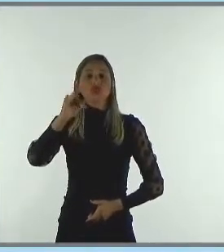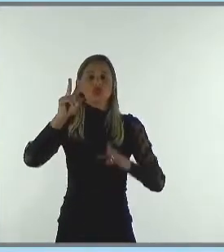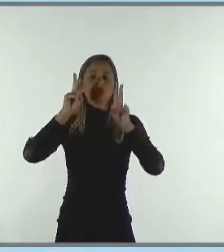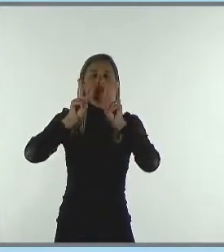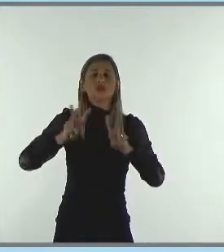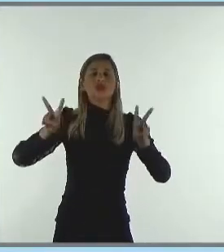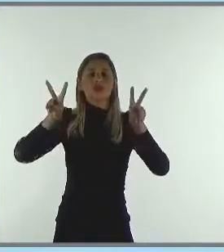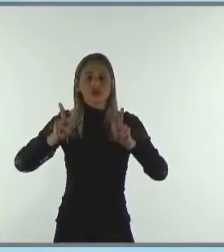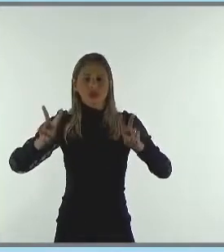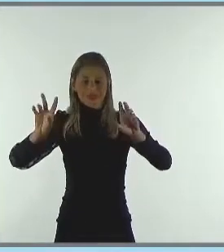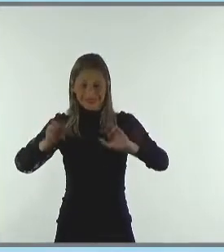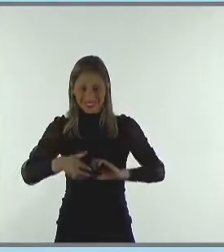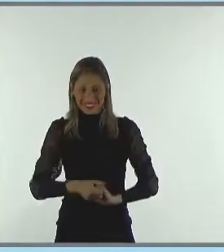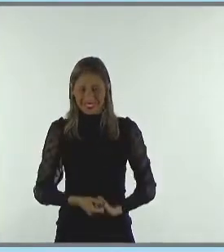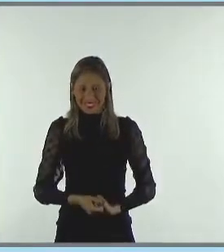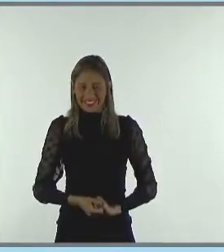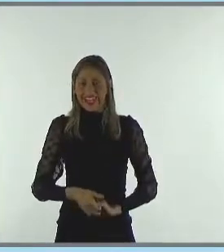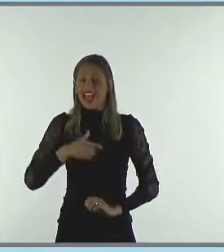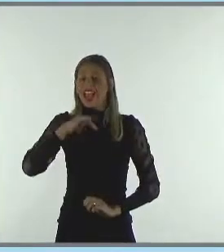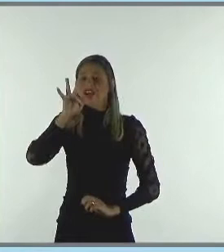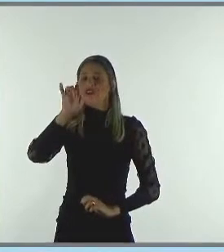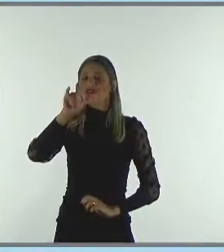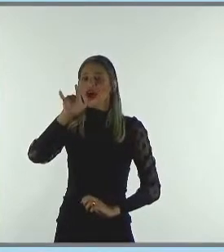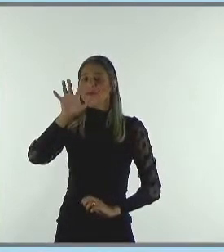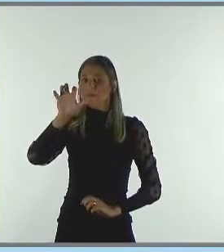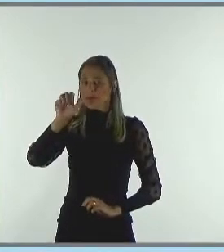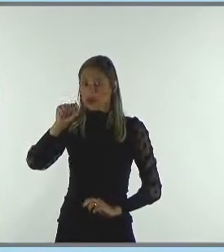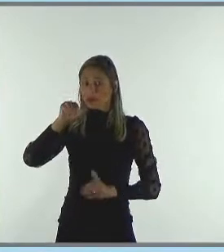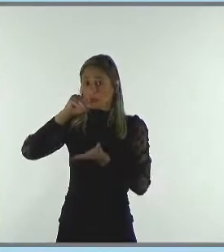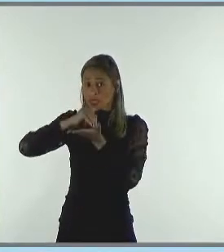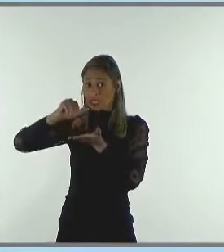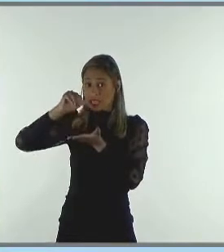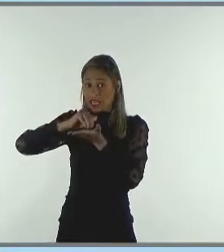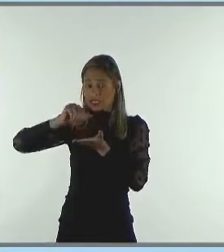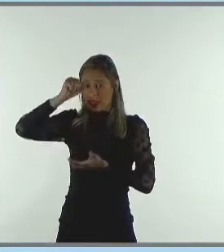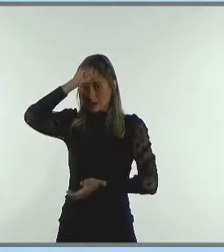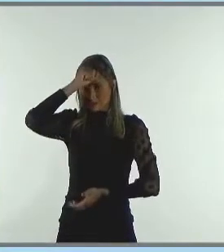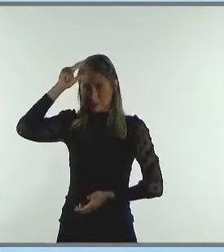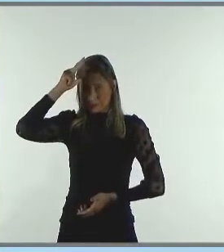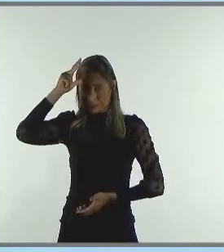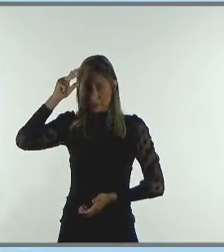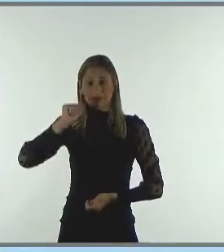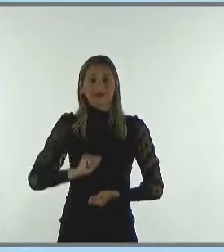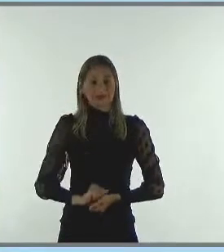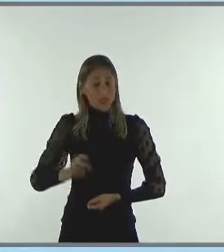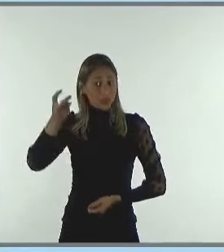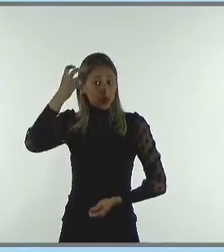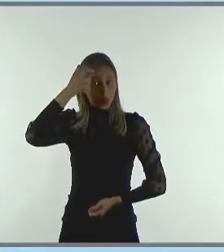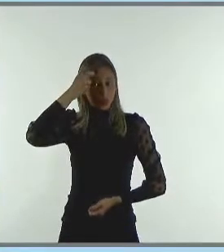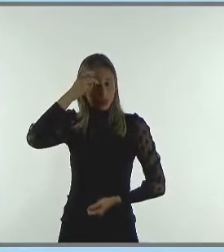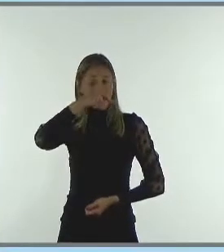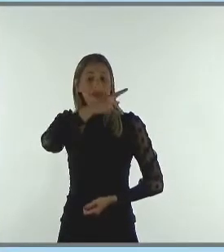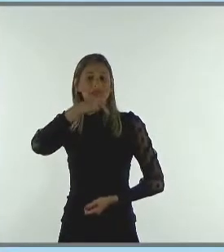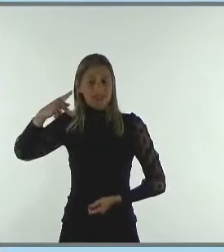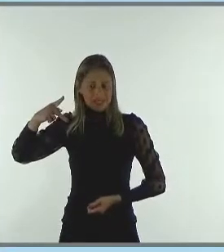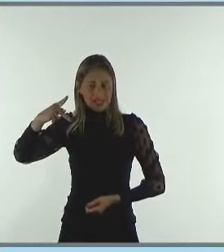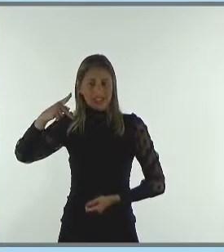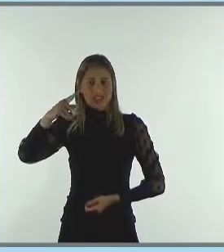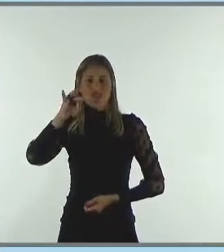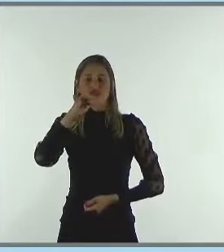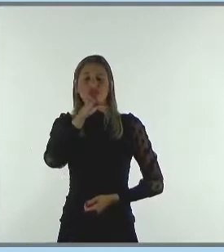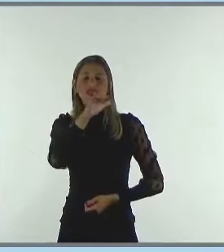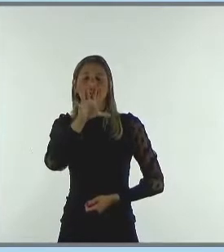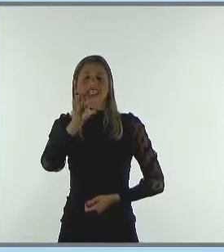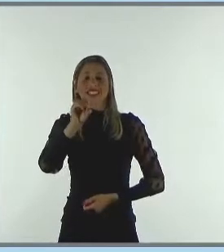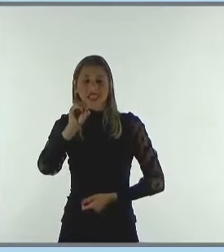horizontes. Eu sou Fabiola Mulan, secretária municipal de Cultura e presidente interina da Fundação Municipal